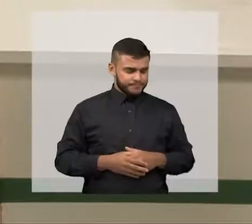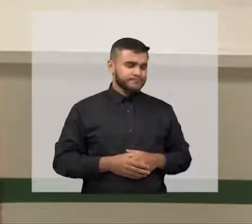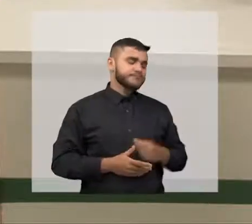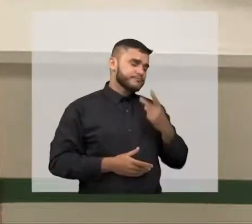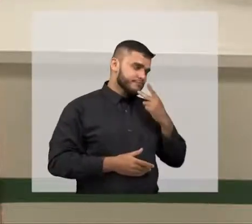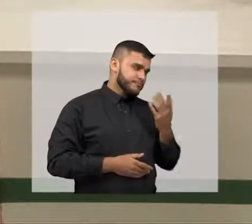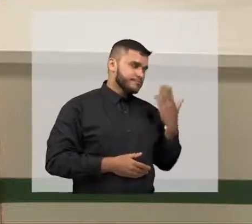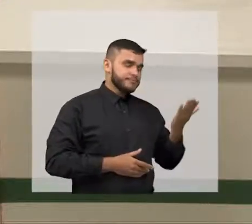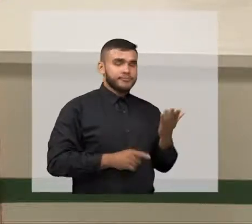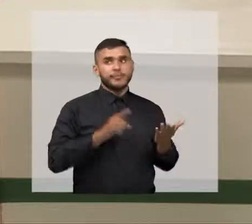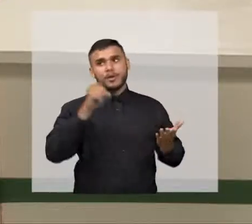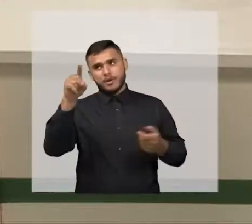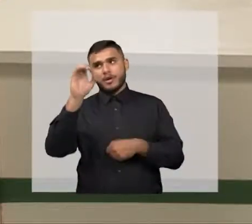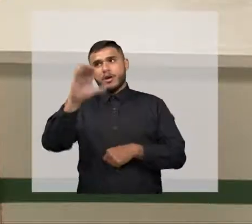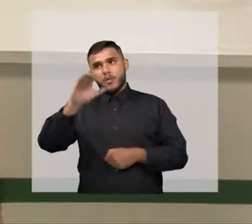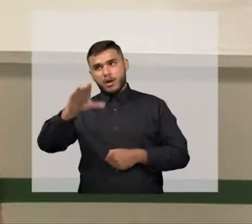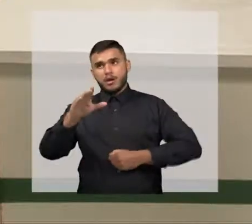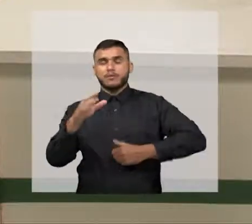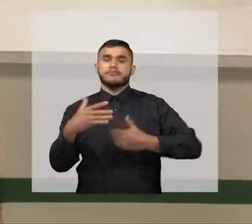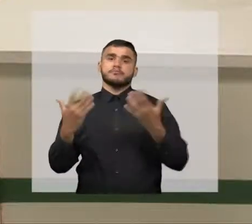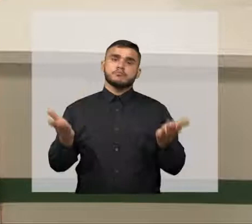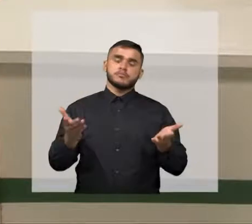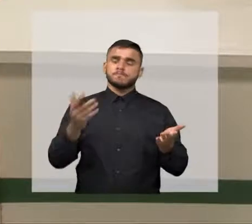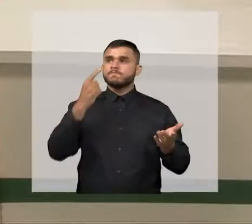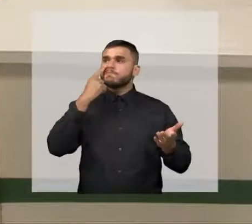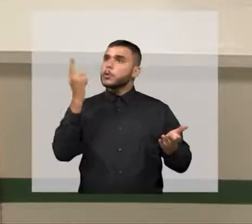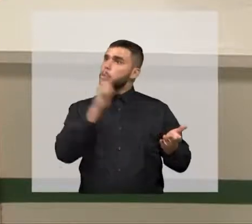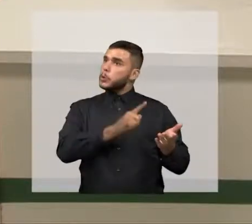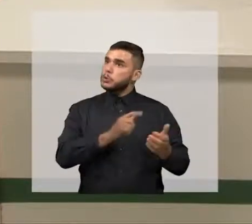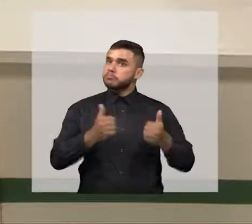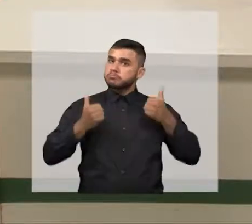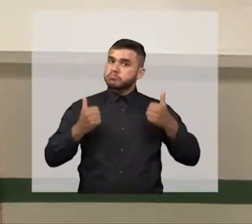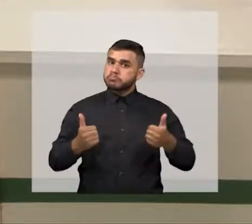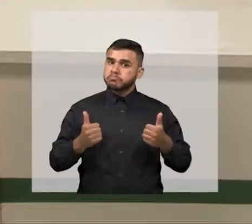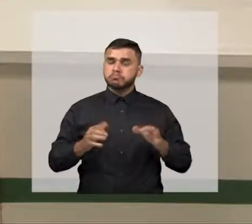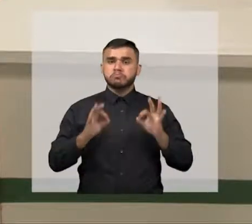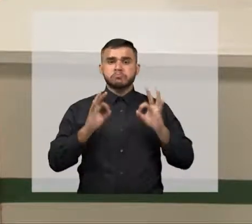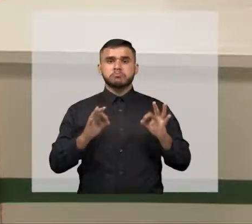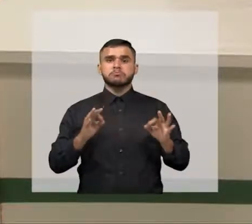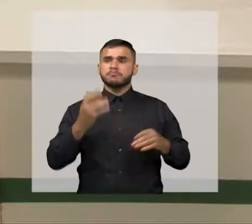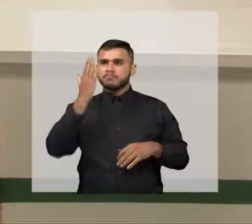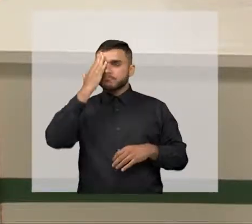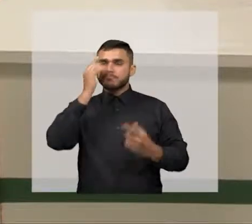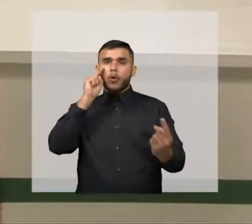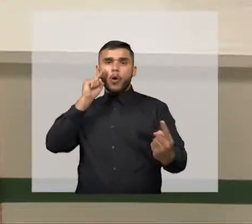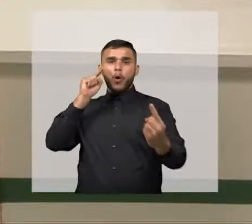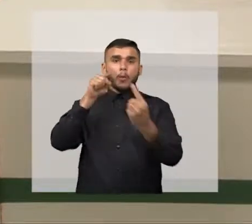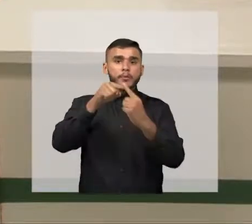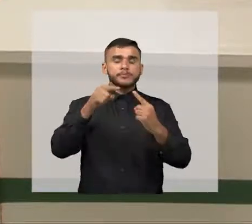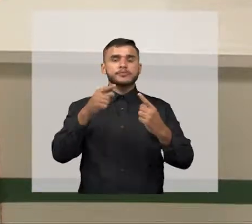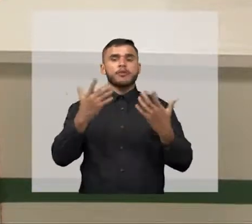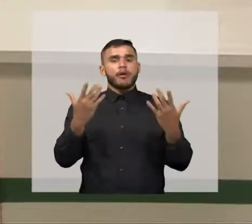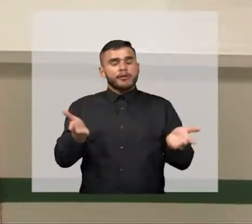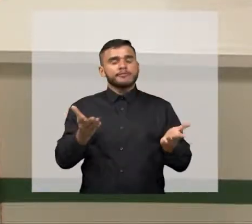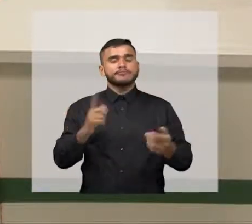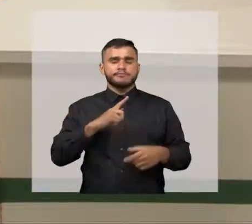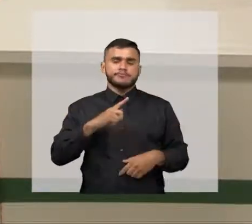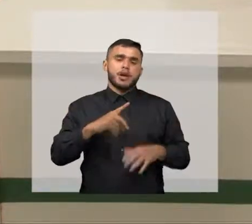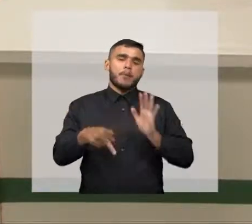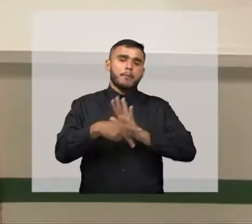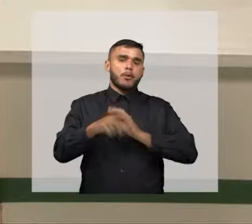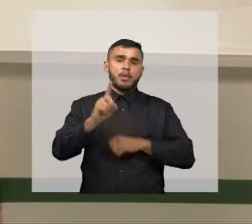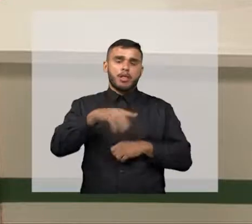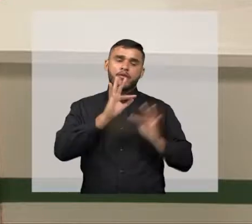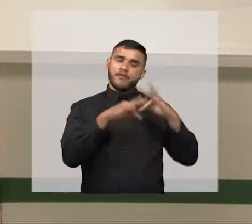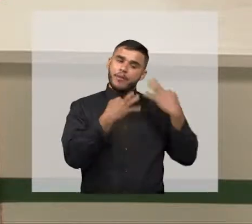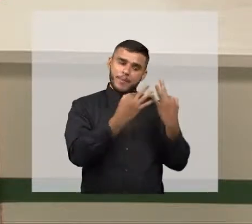Lia, depois de Caucaia, a senhora se preparou, né, com viés político. A senhora tem desse DNA